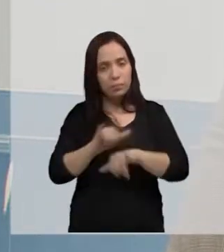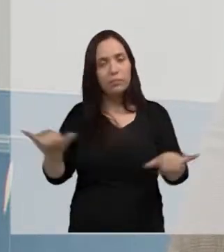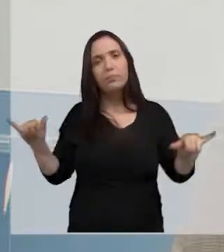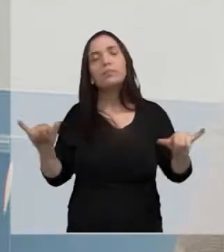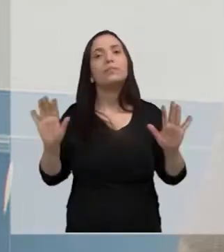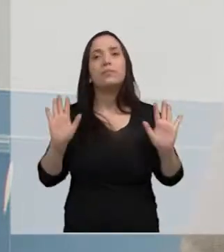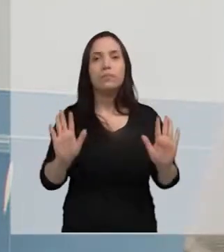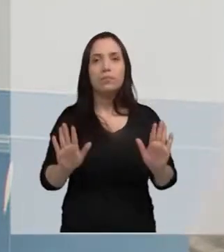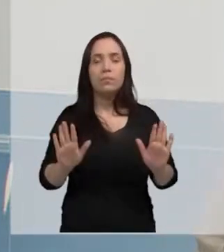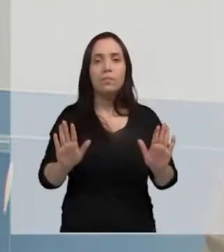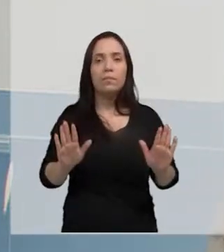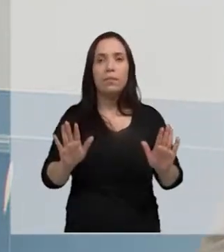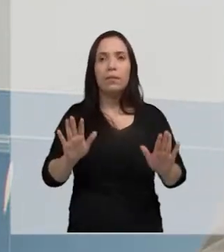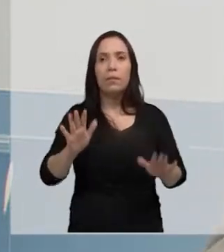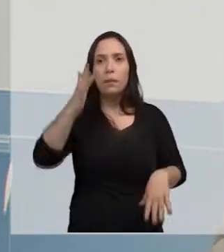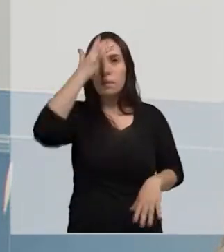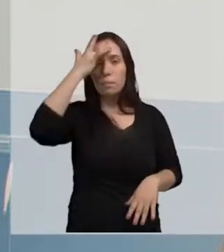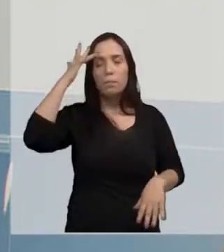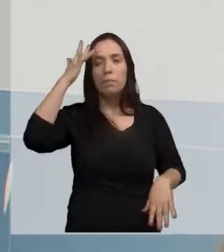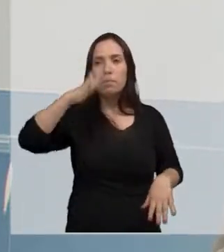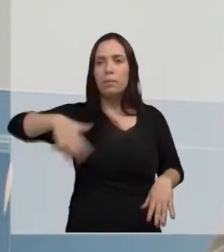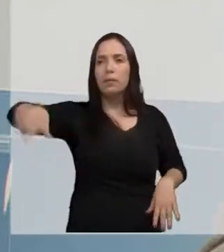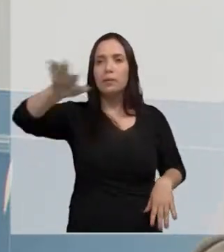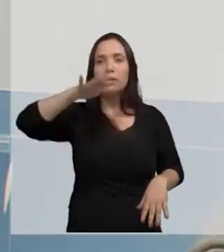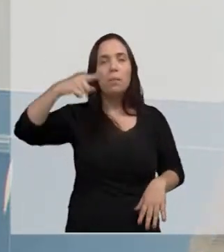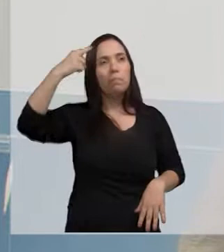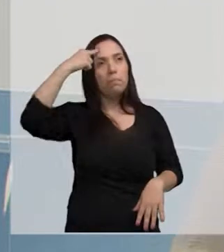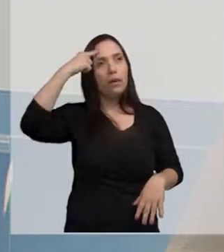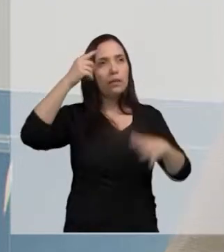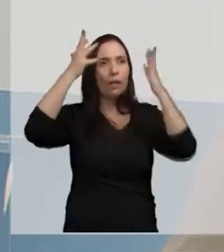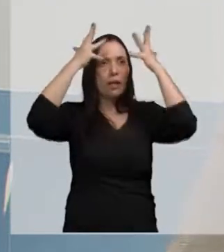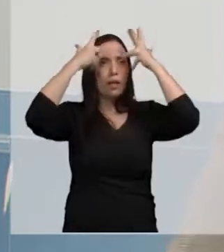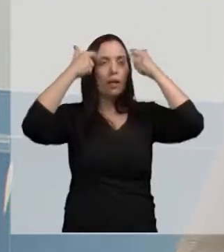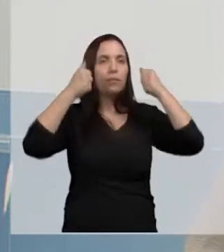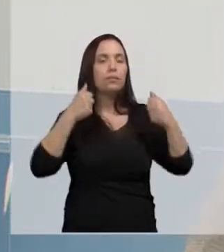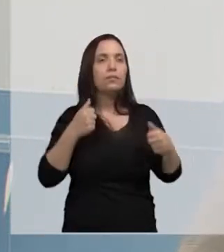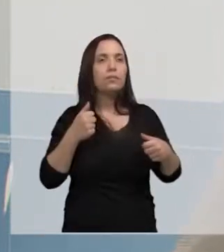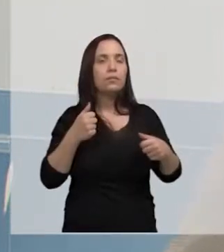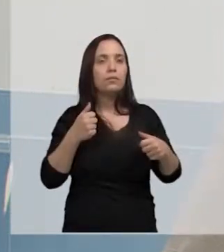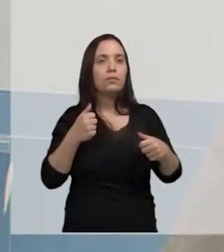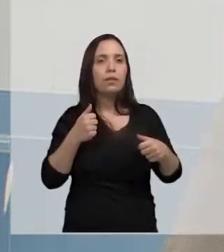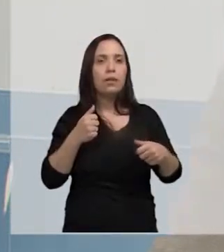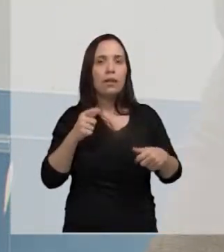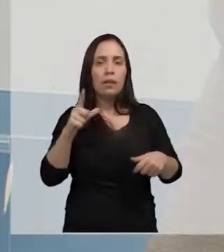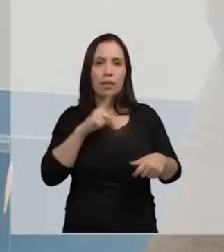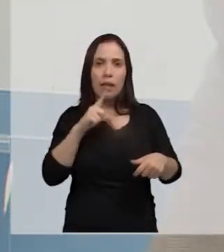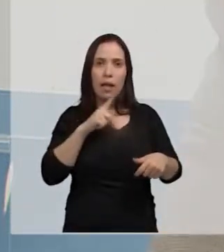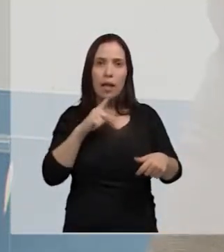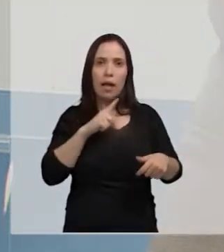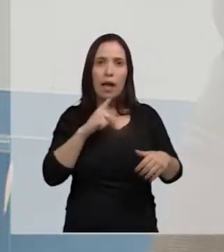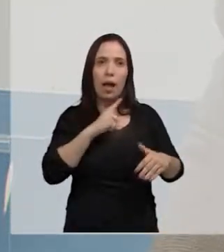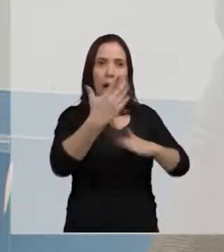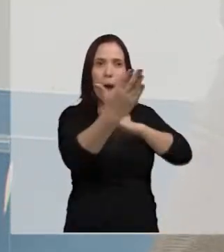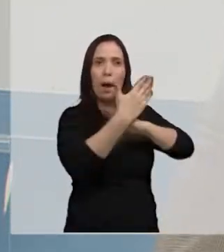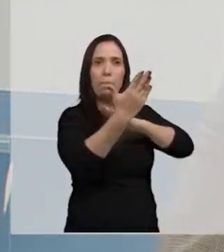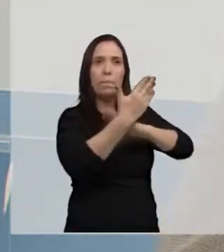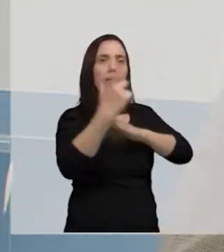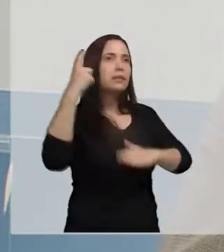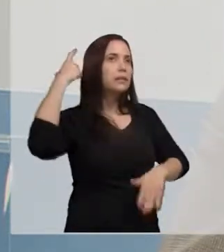força. Agora, ninguém ligado ao Eunício podia imaginar que se teria o apoio do Ciro e do Cid.